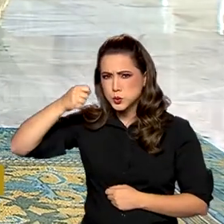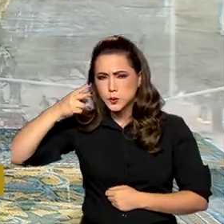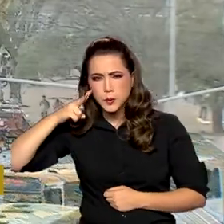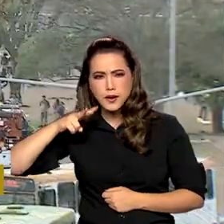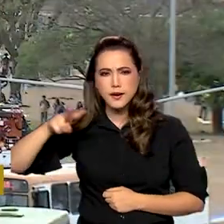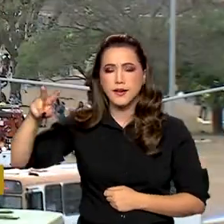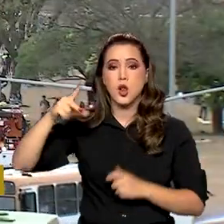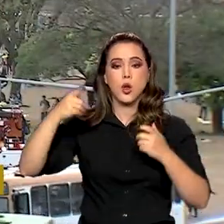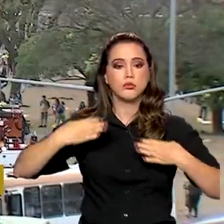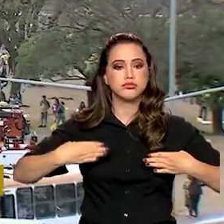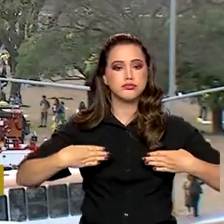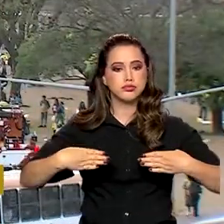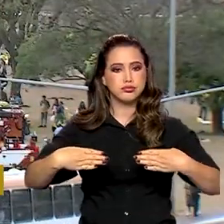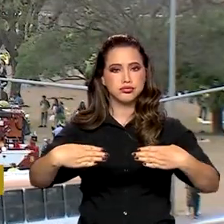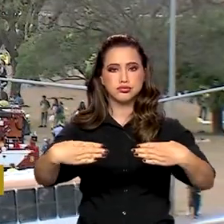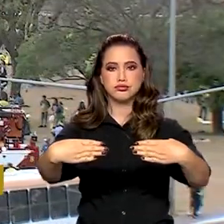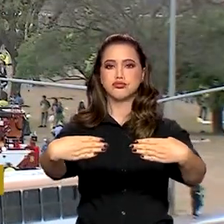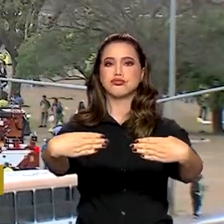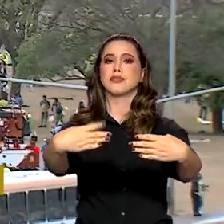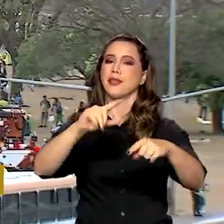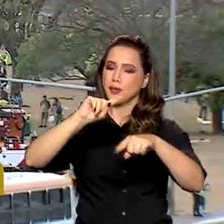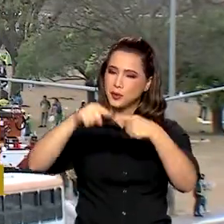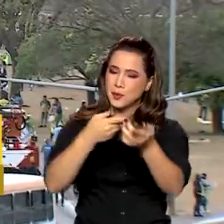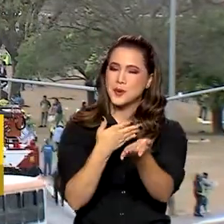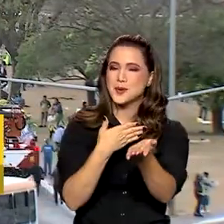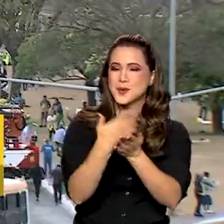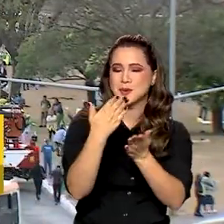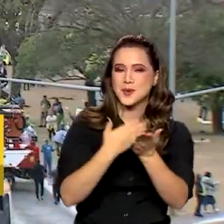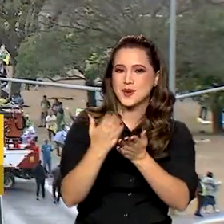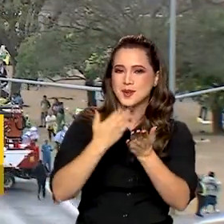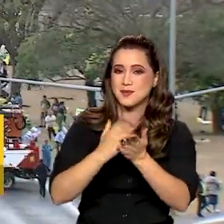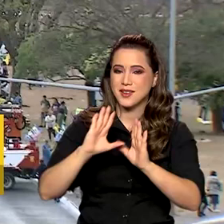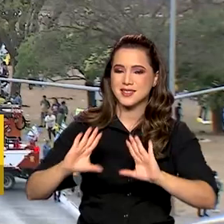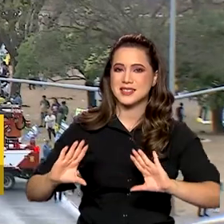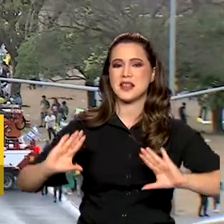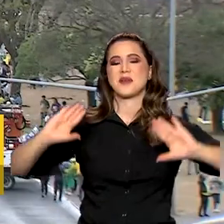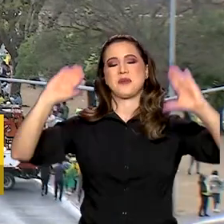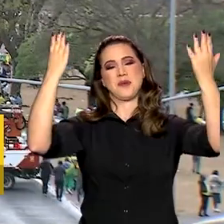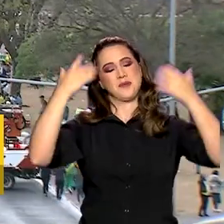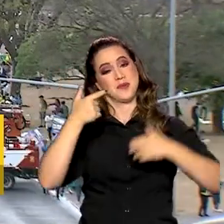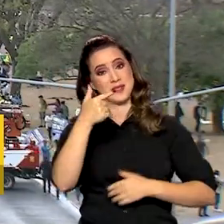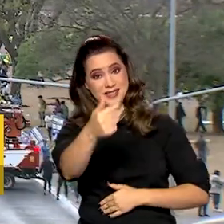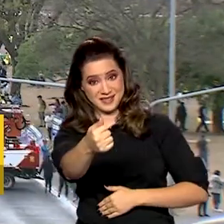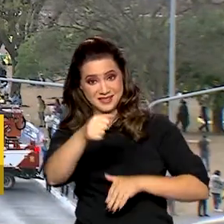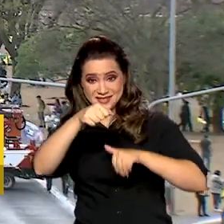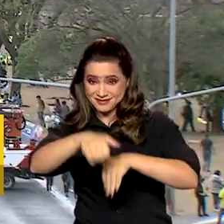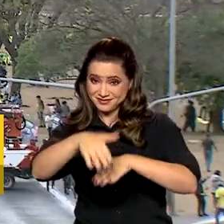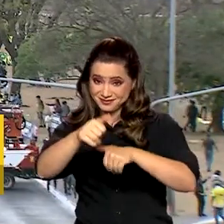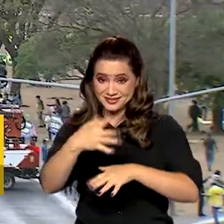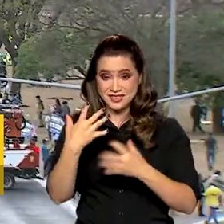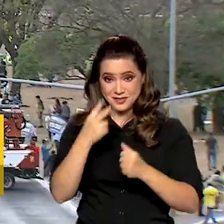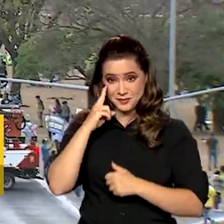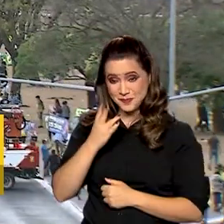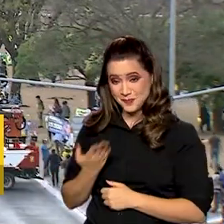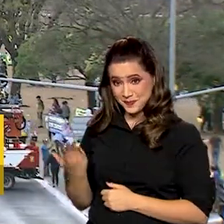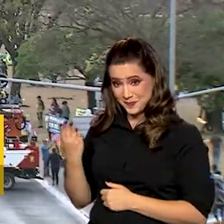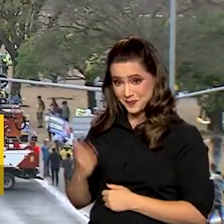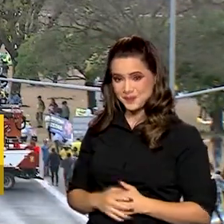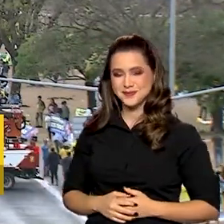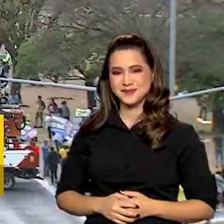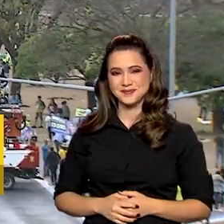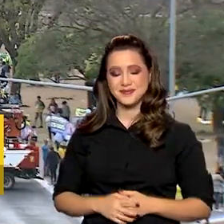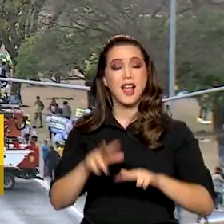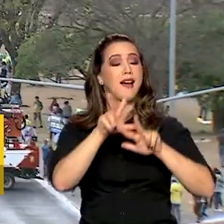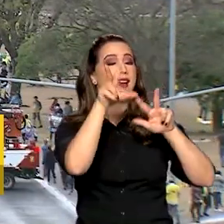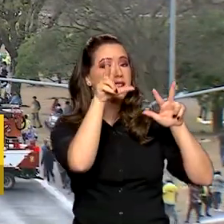Ministérios, lugar onde daqui a pouco começa o desfile do 7 de setembro. Já tem bastante gente lá, hein? E a TV Brasil leva